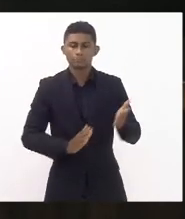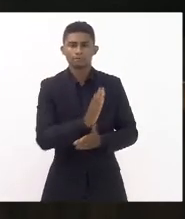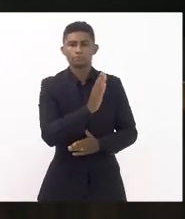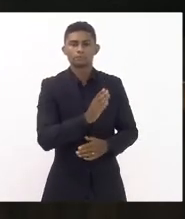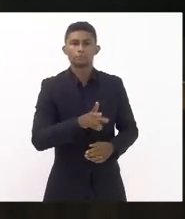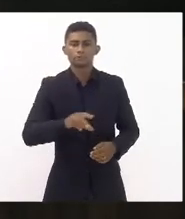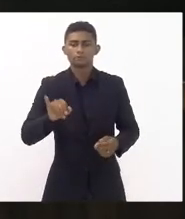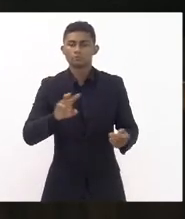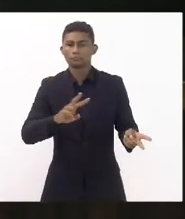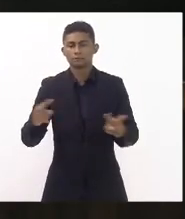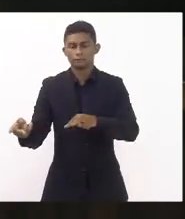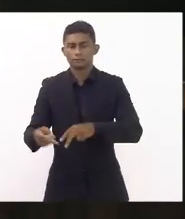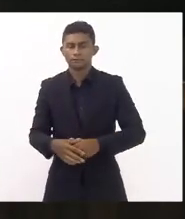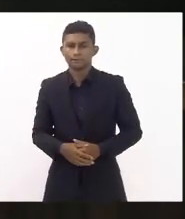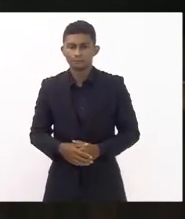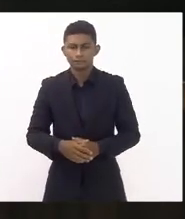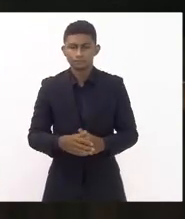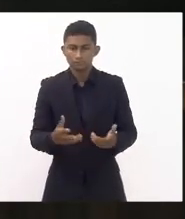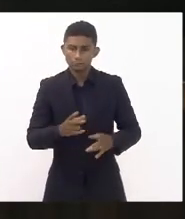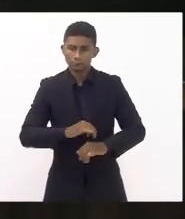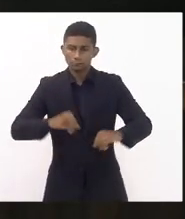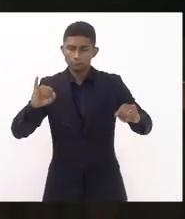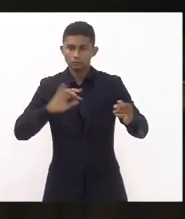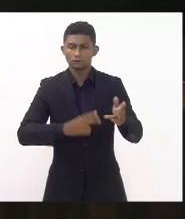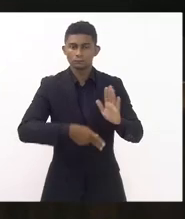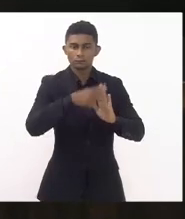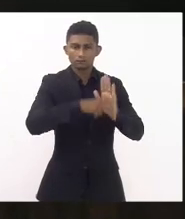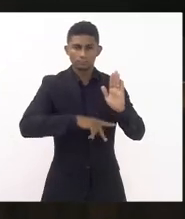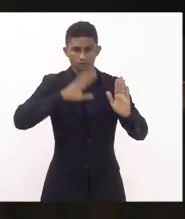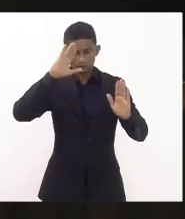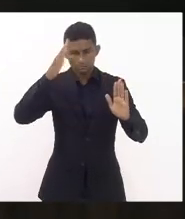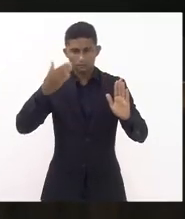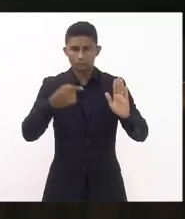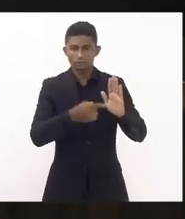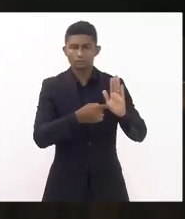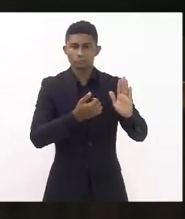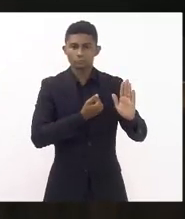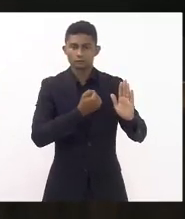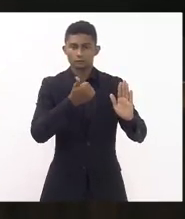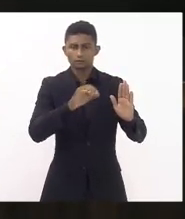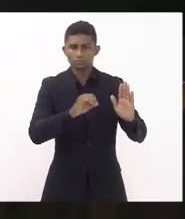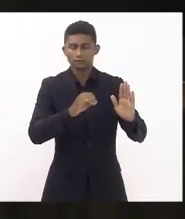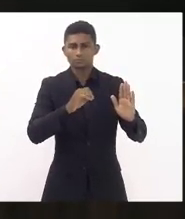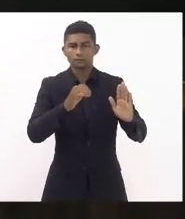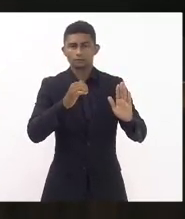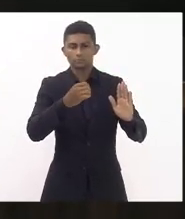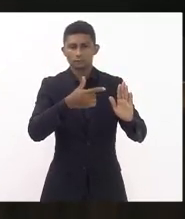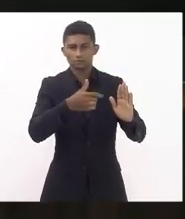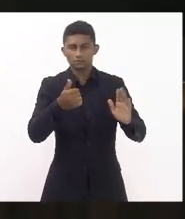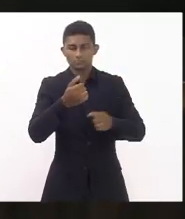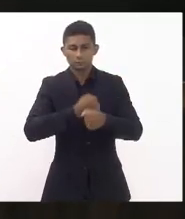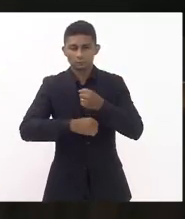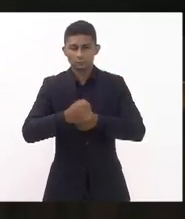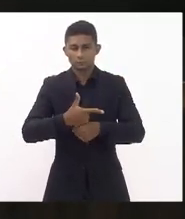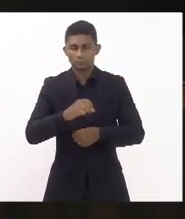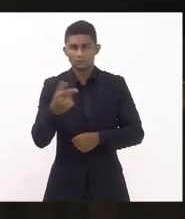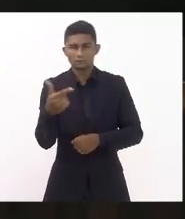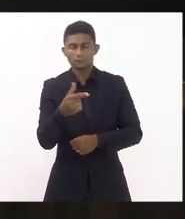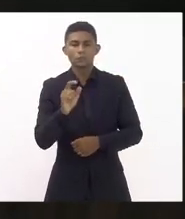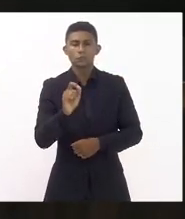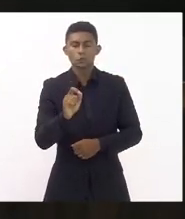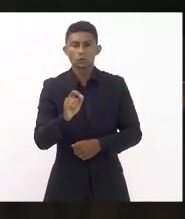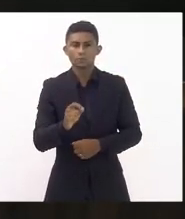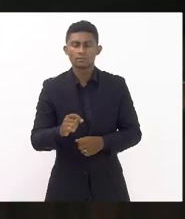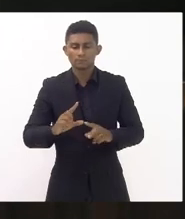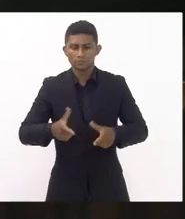vai a promulgação. Anuncio o projeto de resolução número 1021/2022, de autoria do deputado Wellington José, que concede a